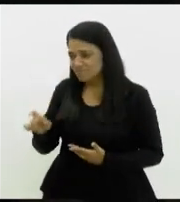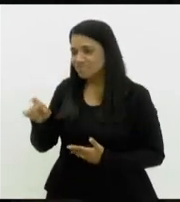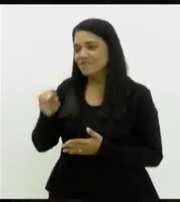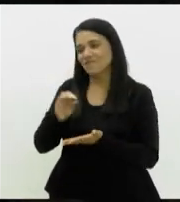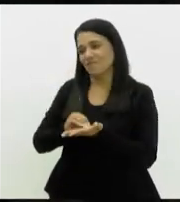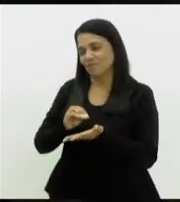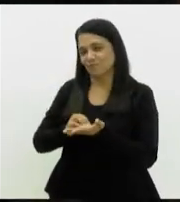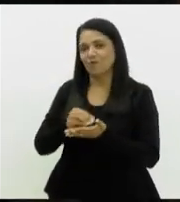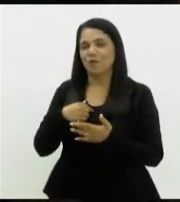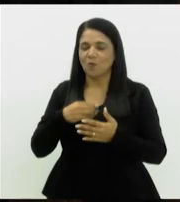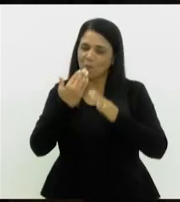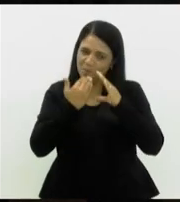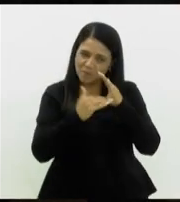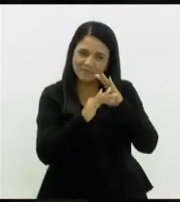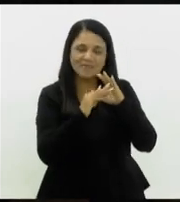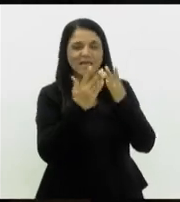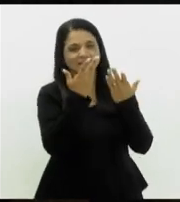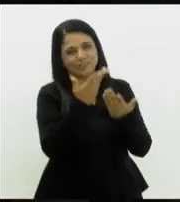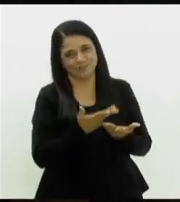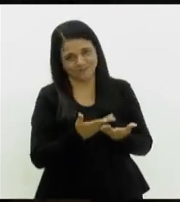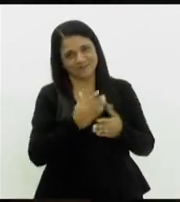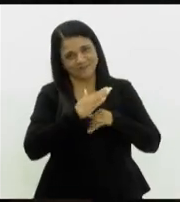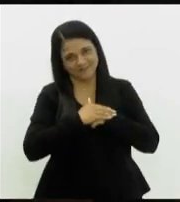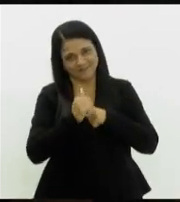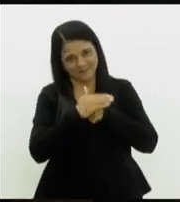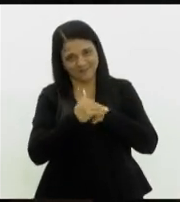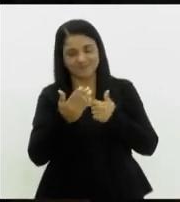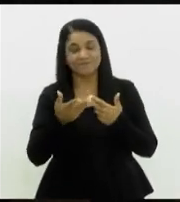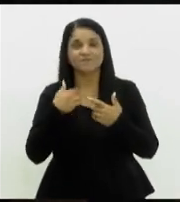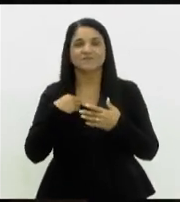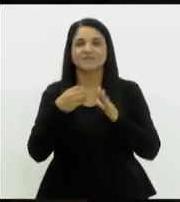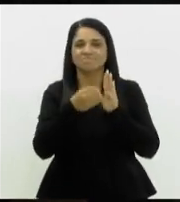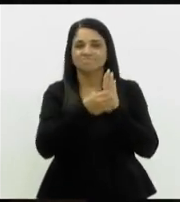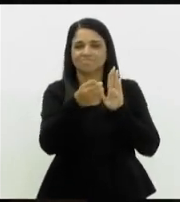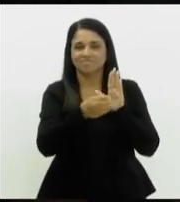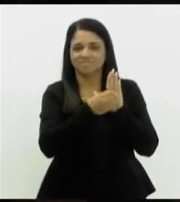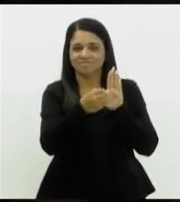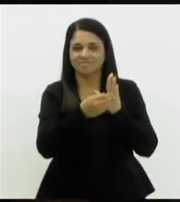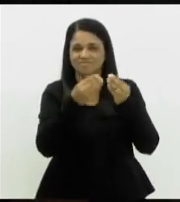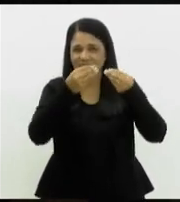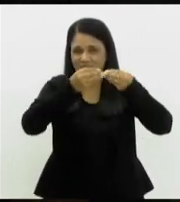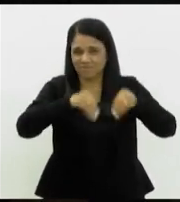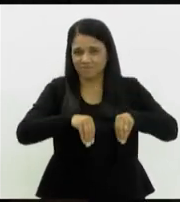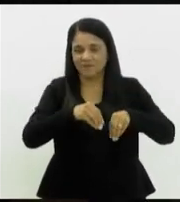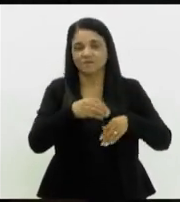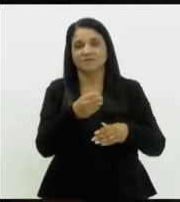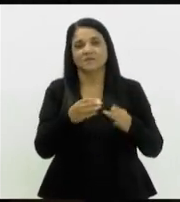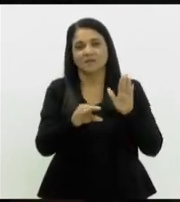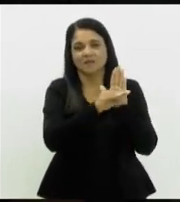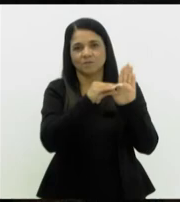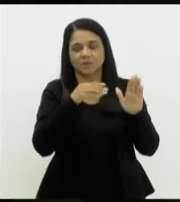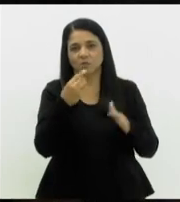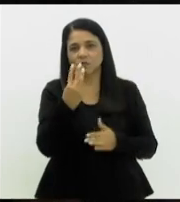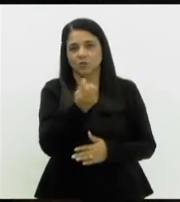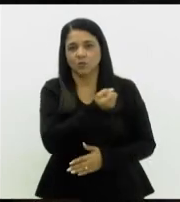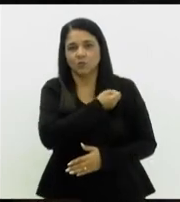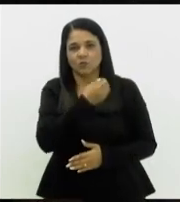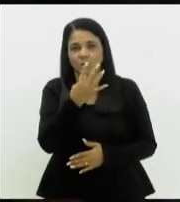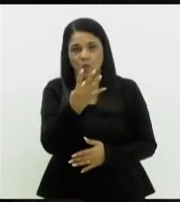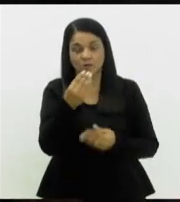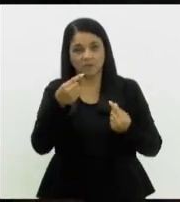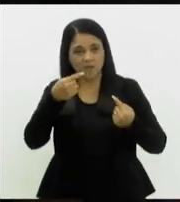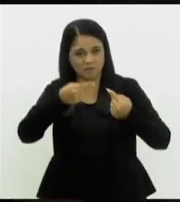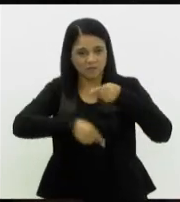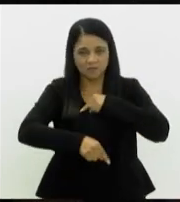afetuosa. Mandou. Senhor presidente, o parecer é pela prejudicabilidade da emenda número 4, pela rejeição